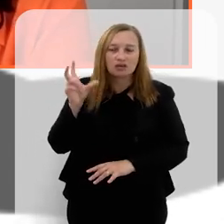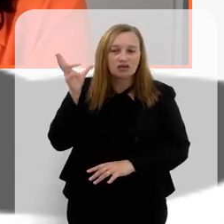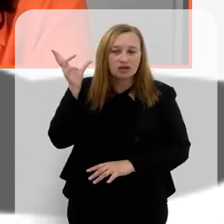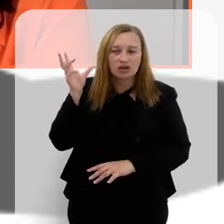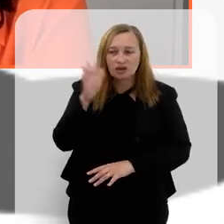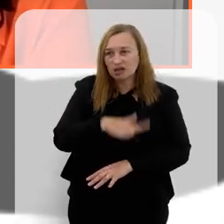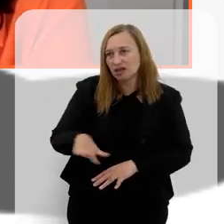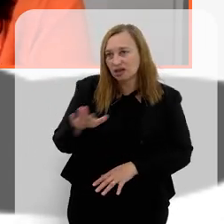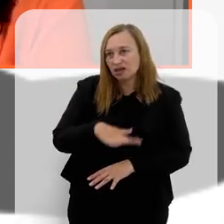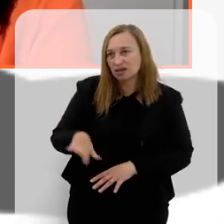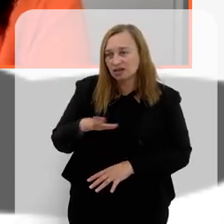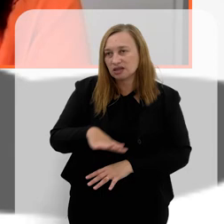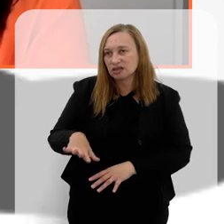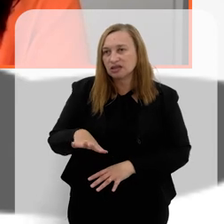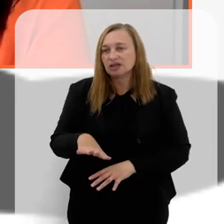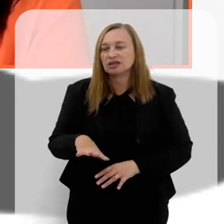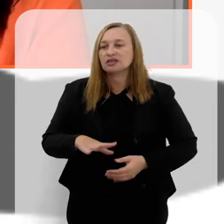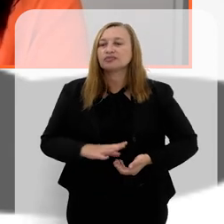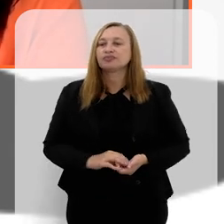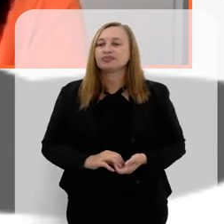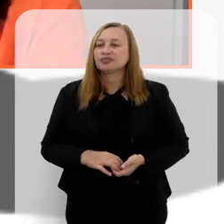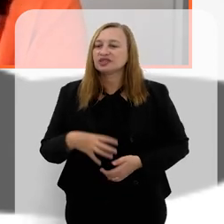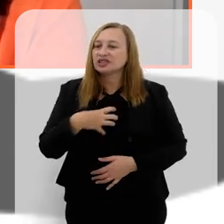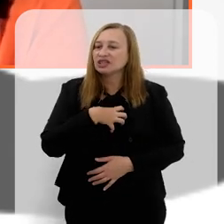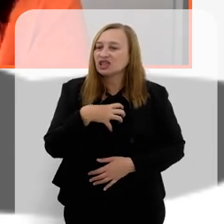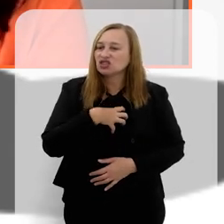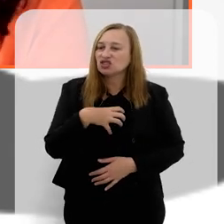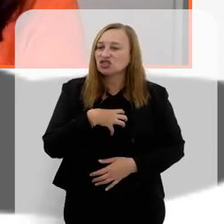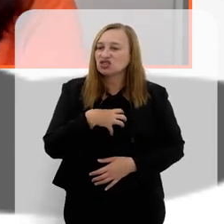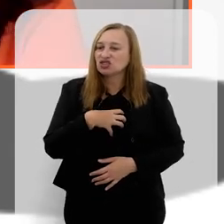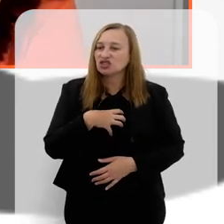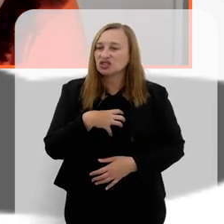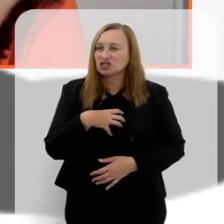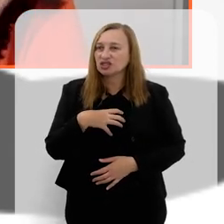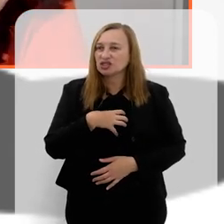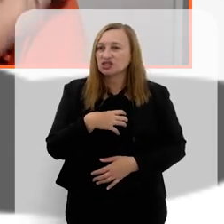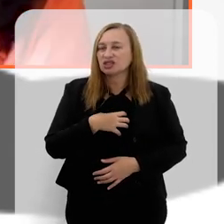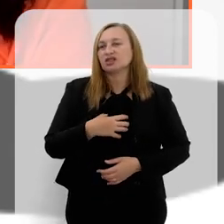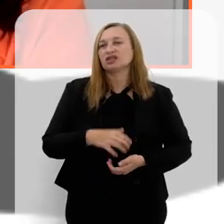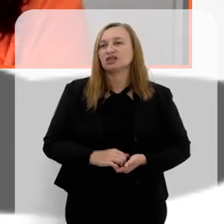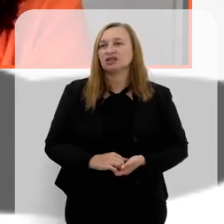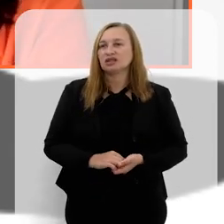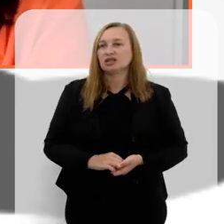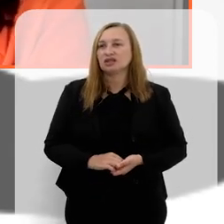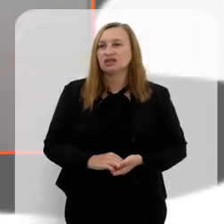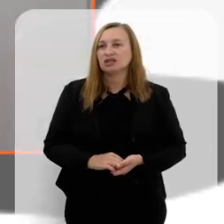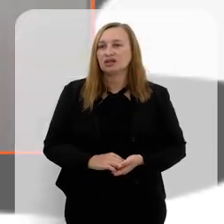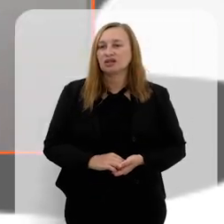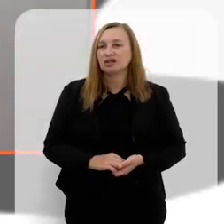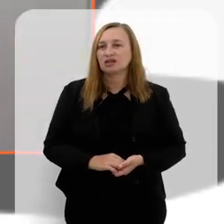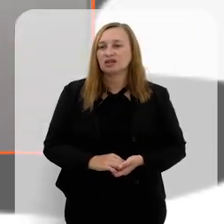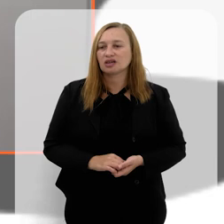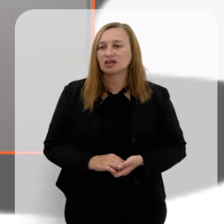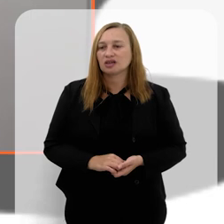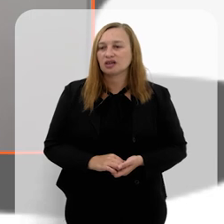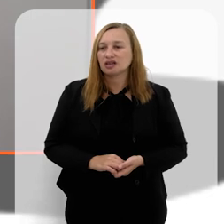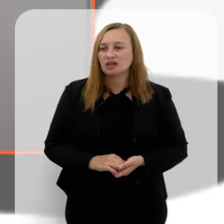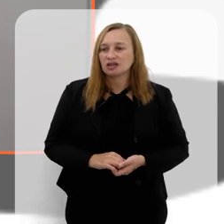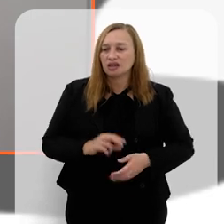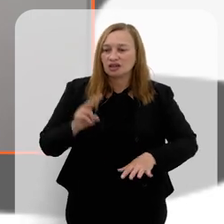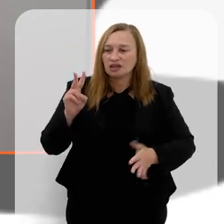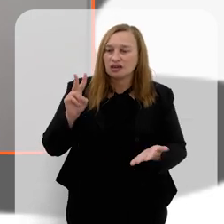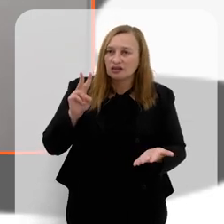sentir que o que ela é um interlocutor valável, válido. Ela está sendo ouvida,